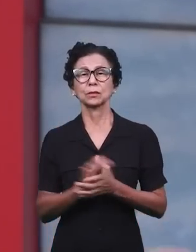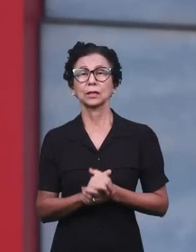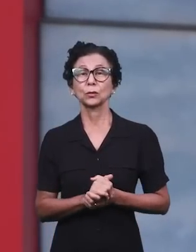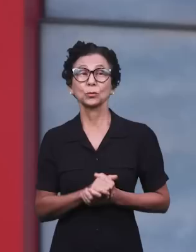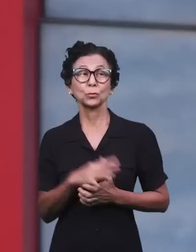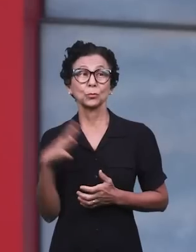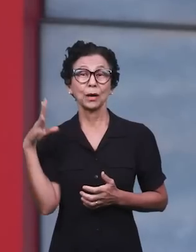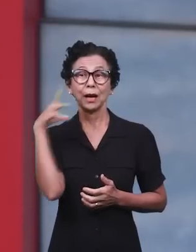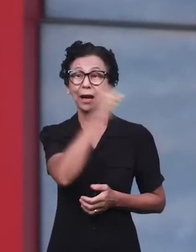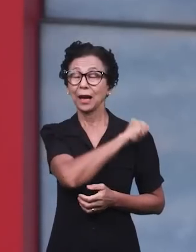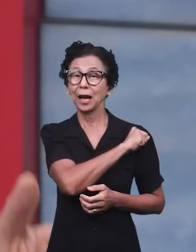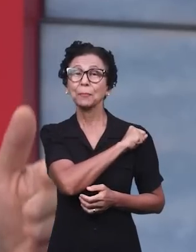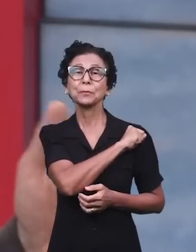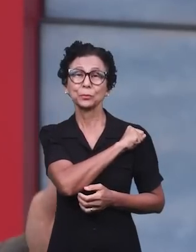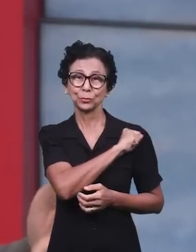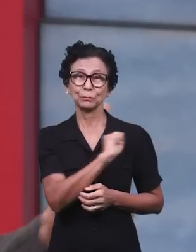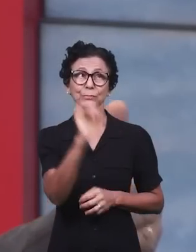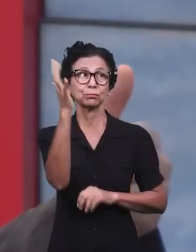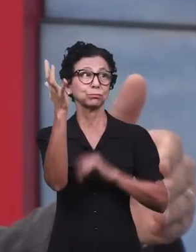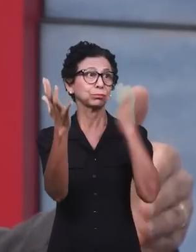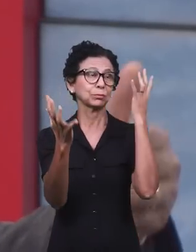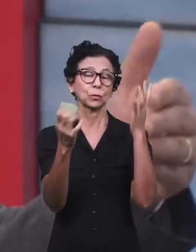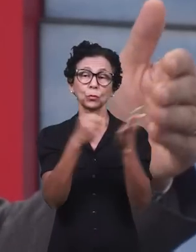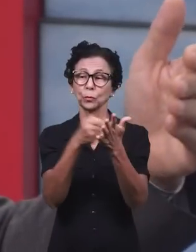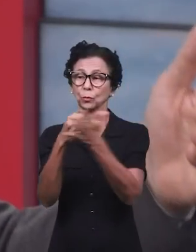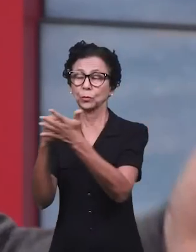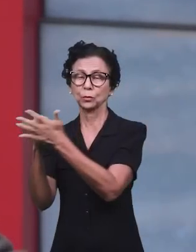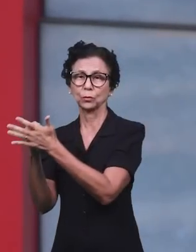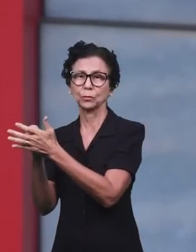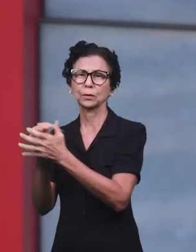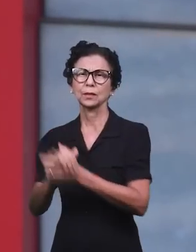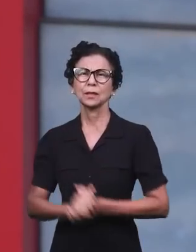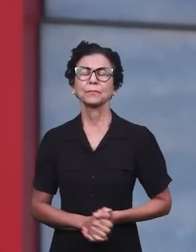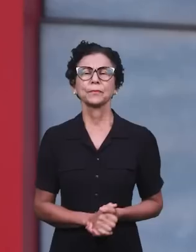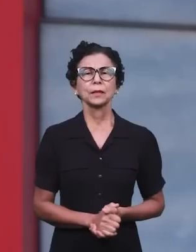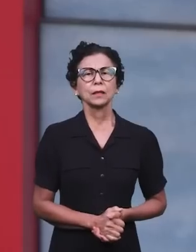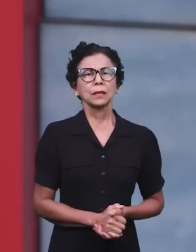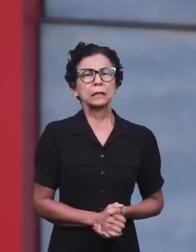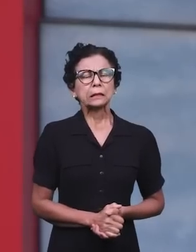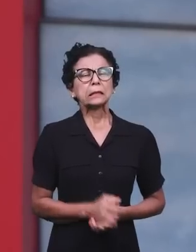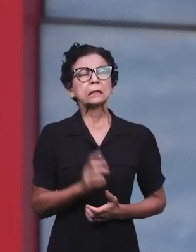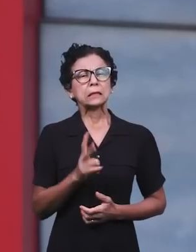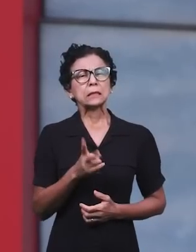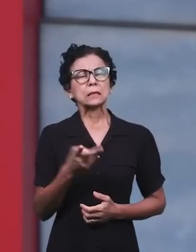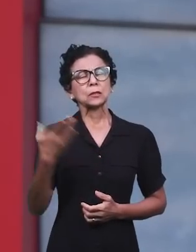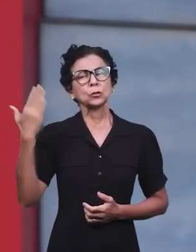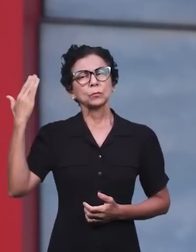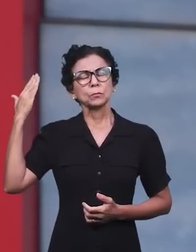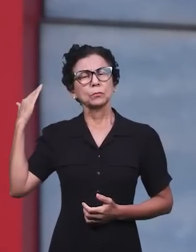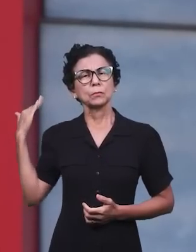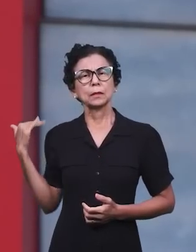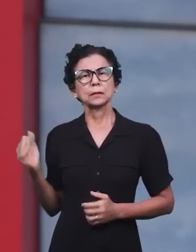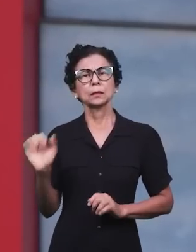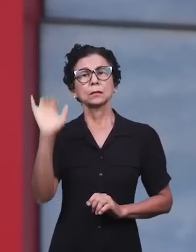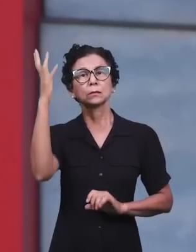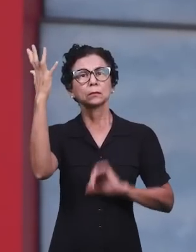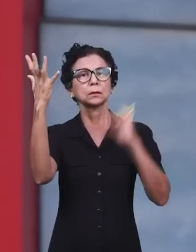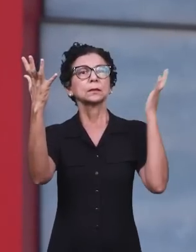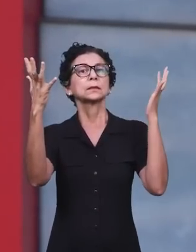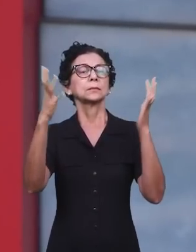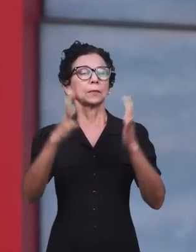toda a história do homem, sempre ocorreram calamidades, sempre ocorreram. Só que hoje, de uma